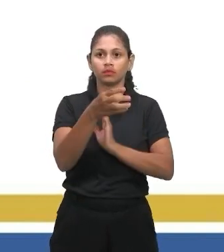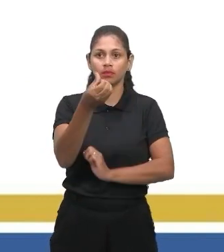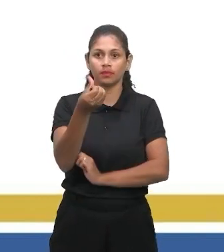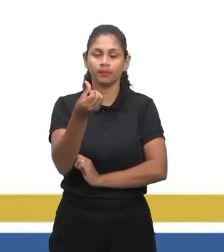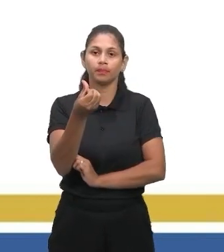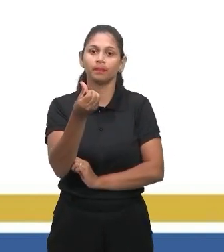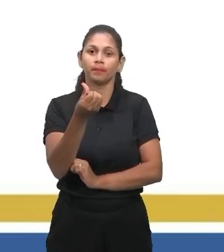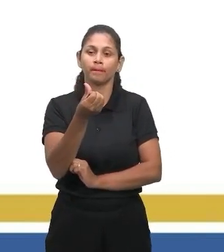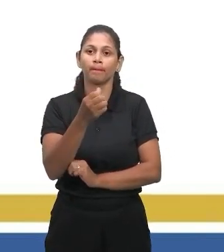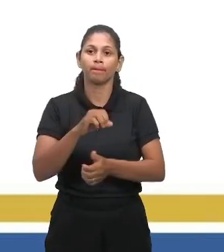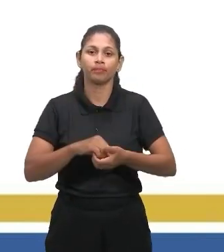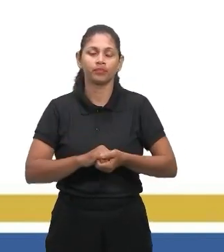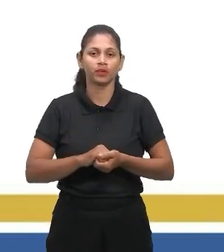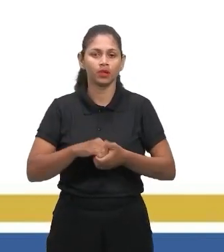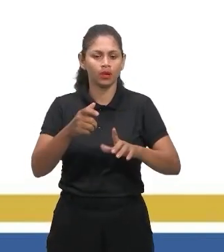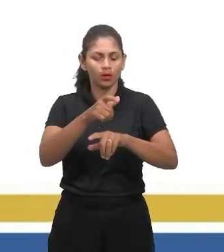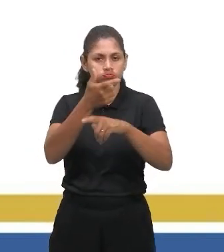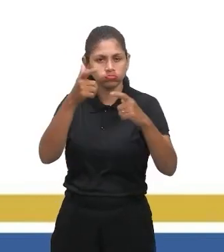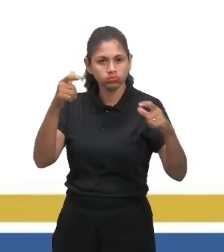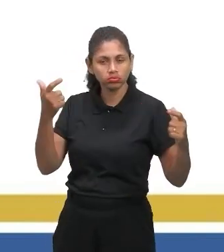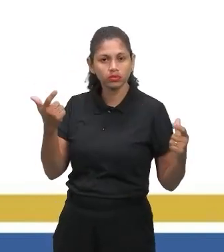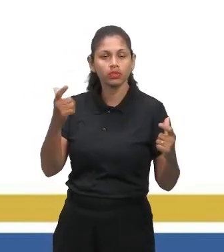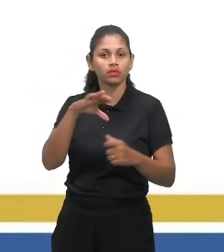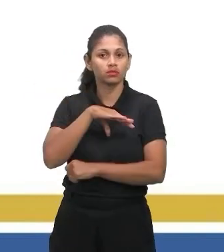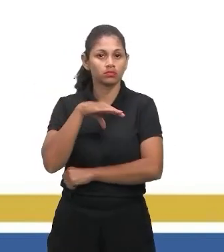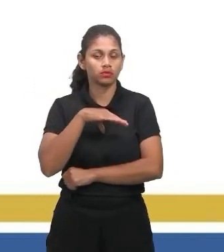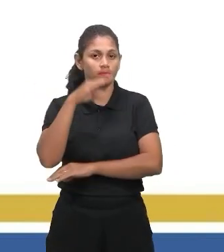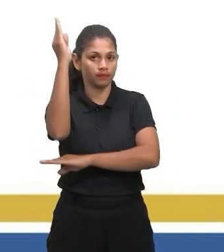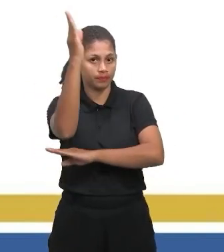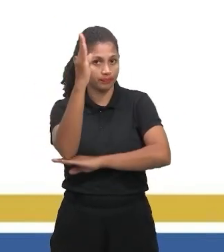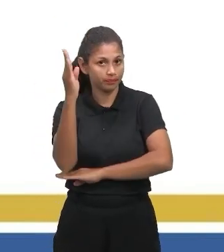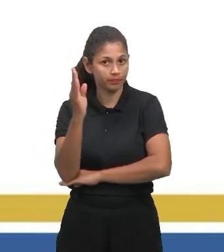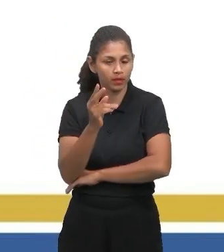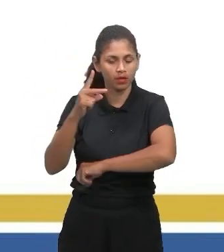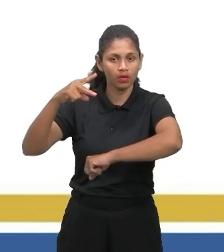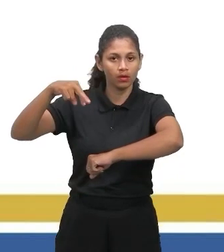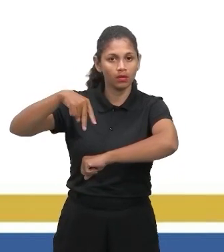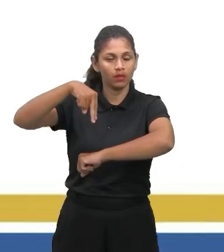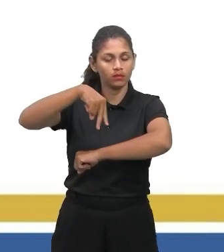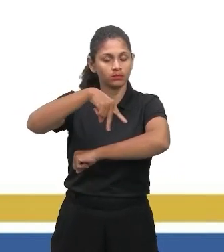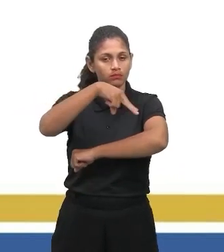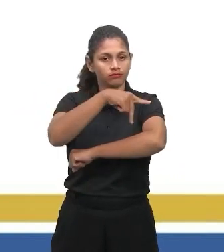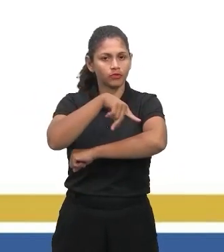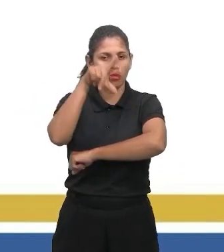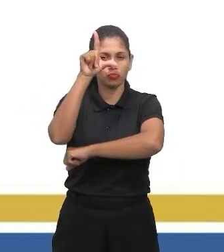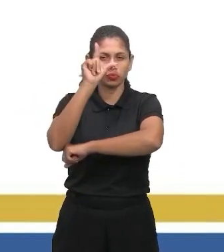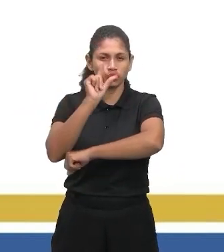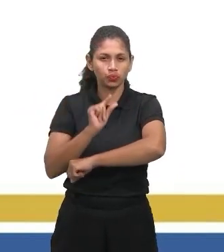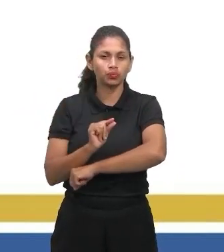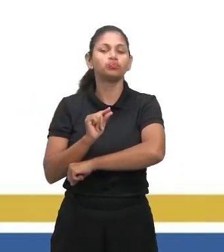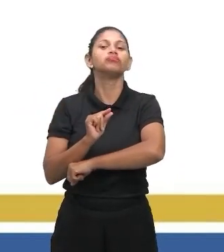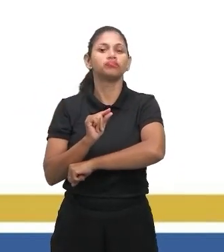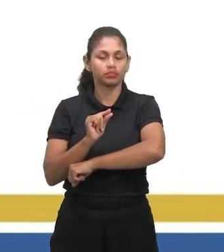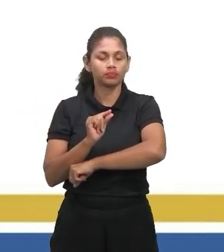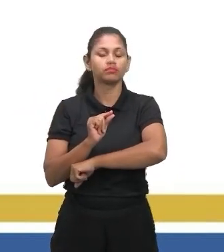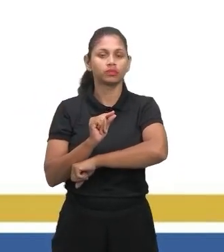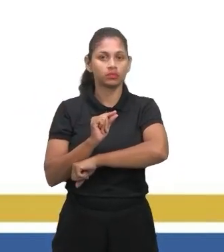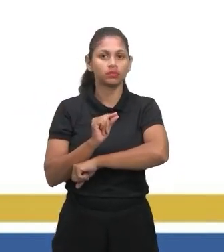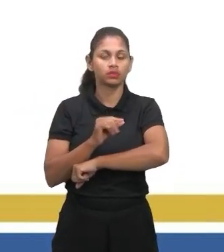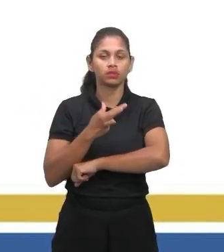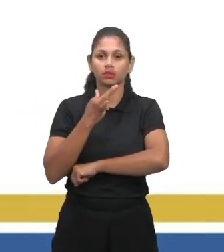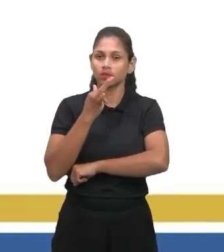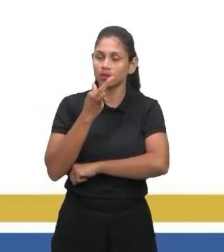diz: nas grandes cidades brasileiras, o simples ato de caminhar é cada vez menos comum. Essa tendência, que